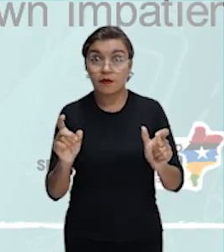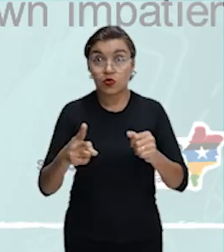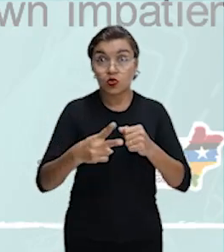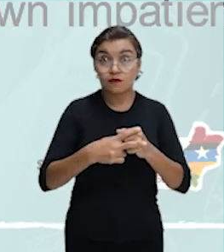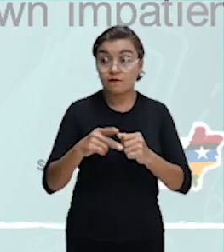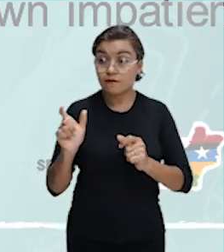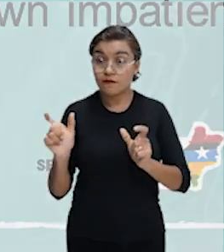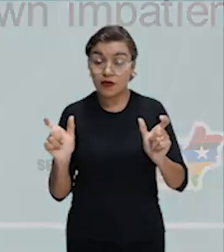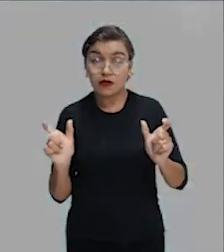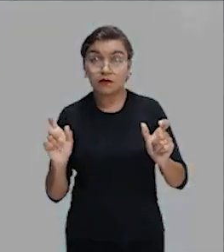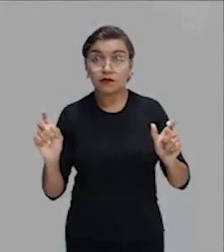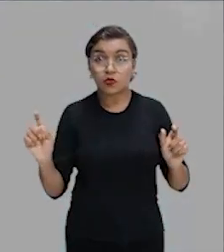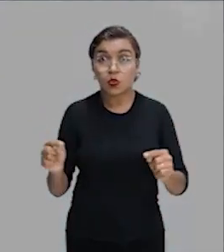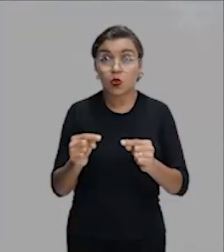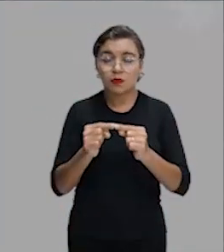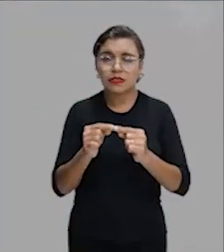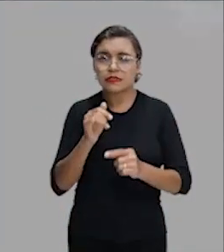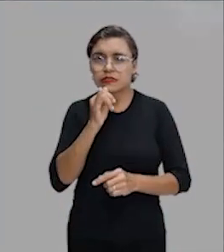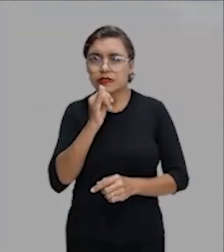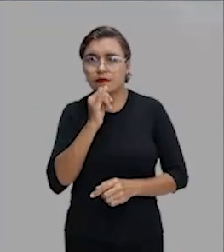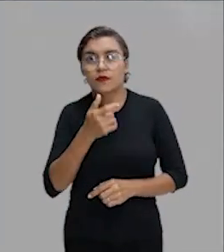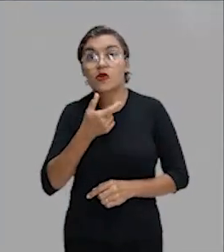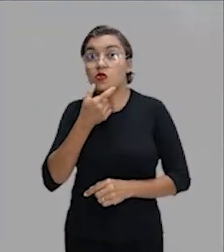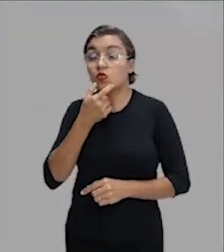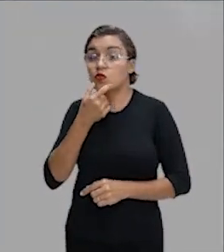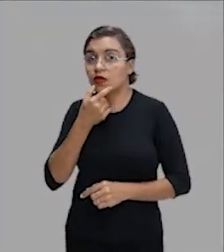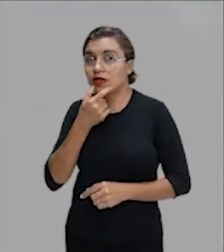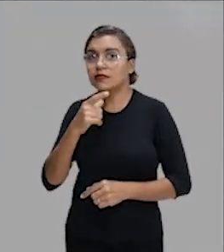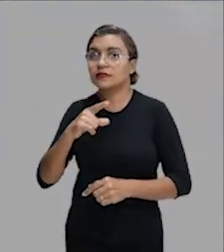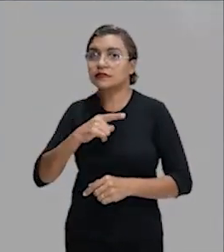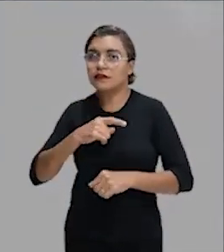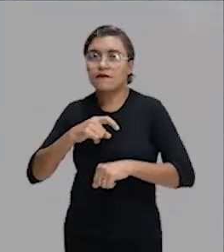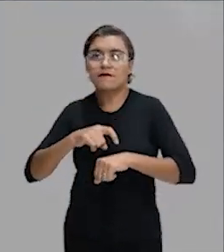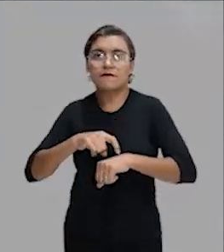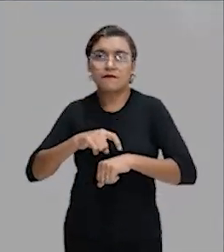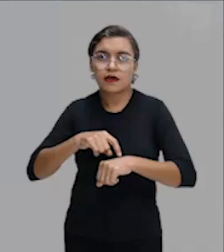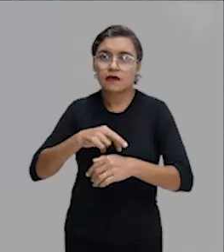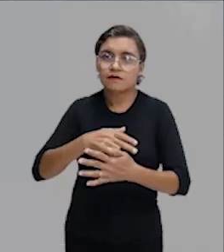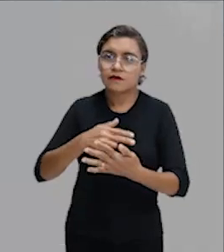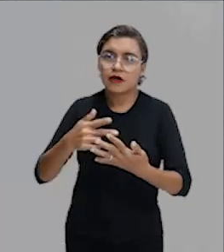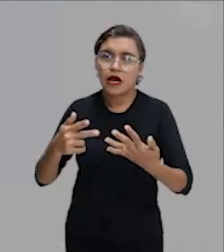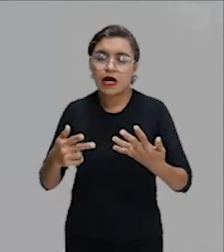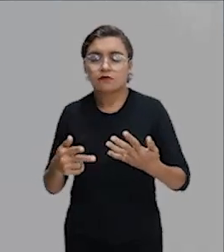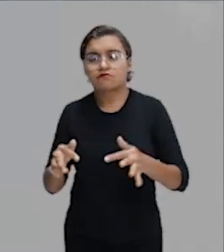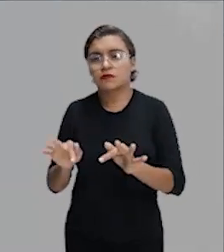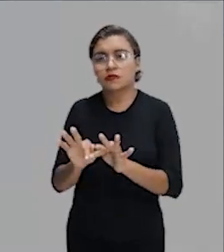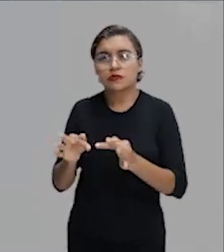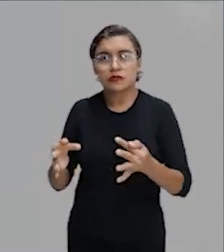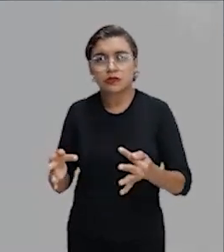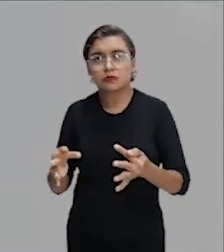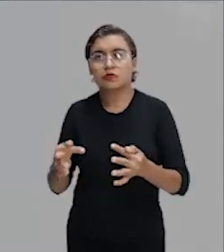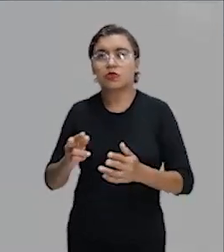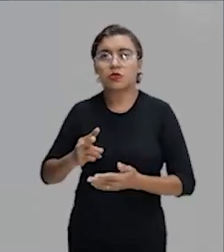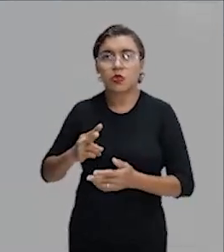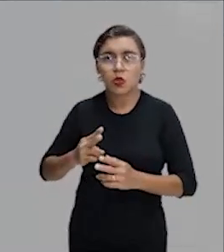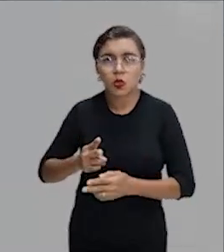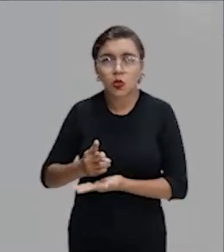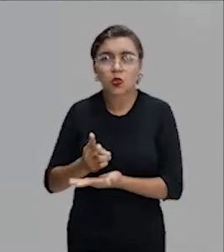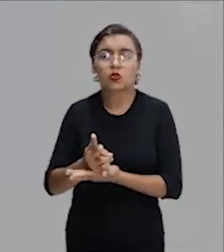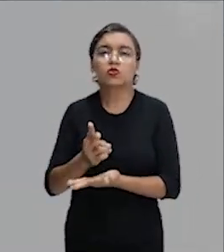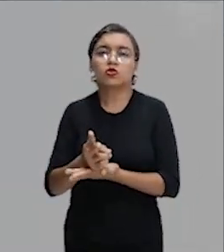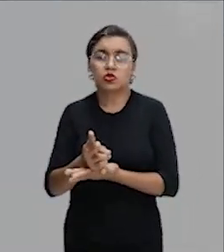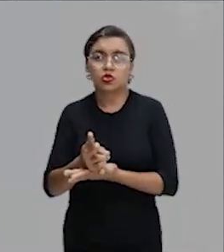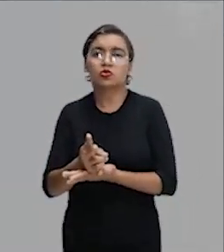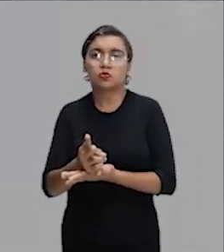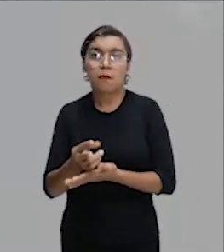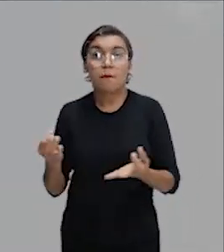Então, lembra que no inglês existem vários tempos verbais. Simples, contínuo, perfeito e o perfeito